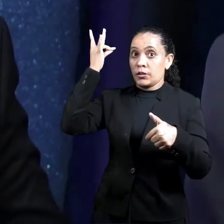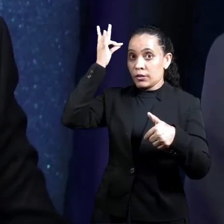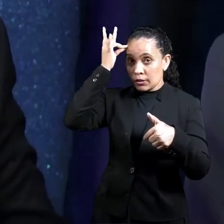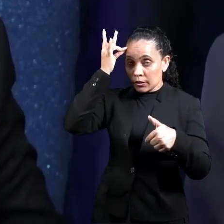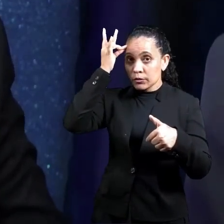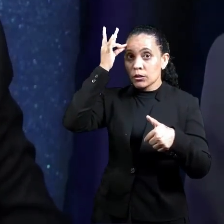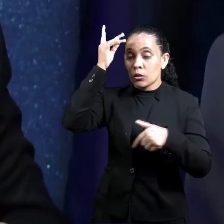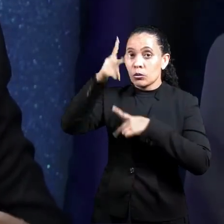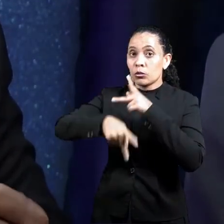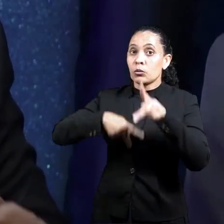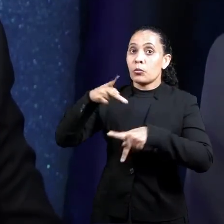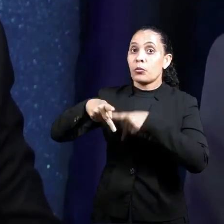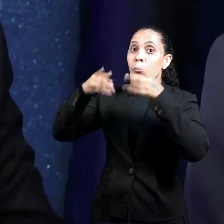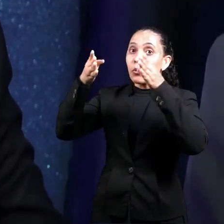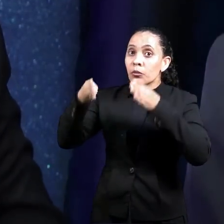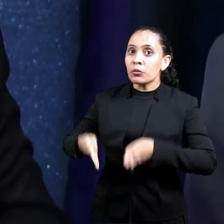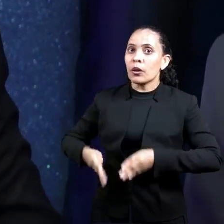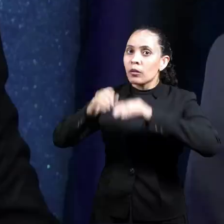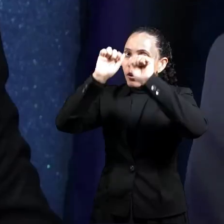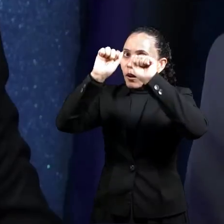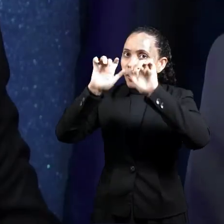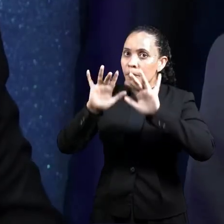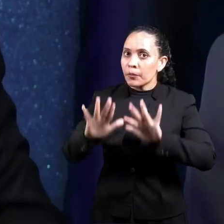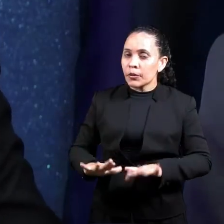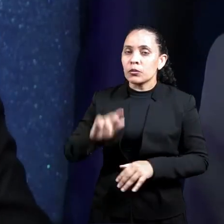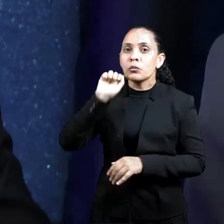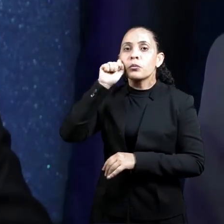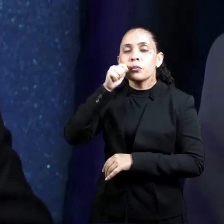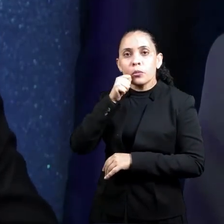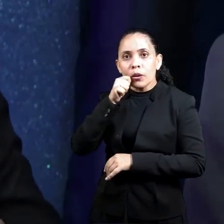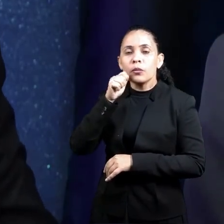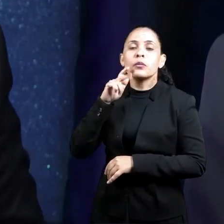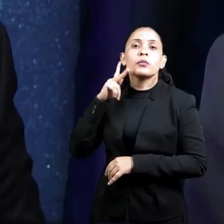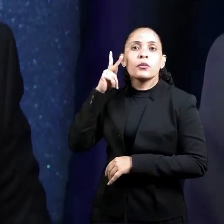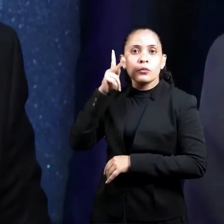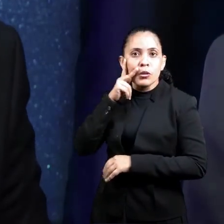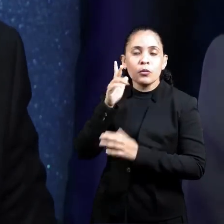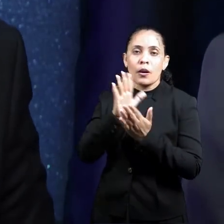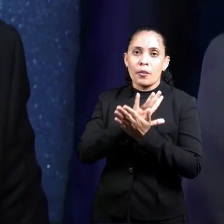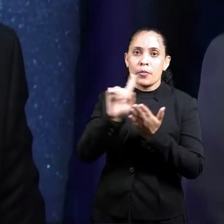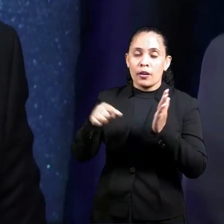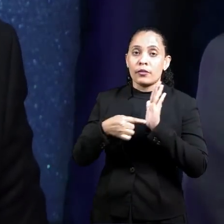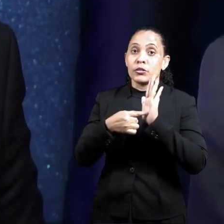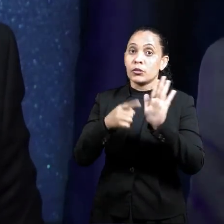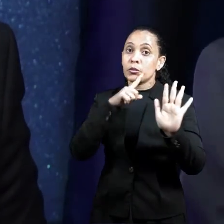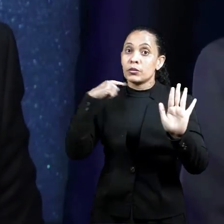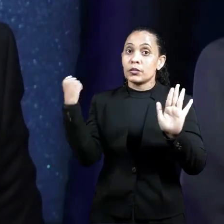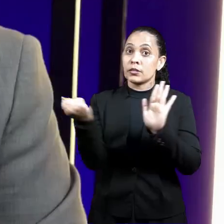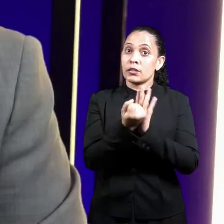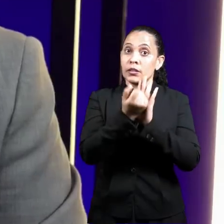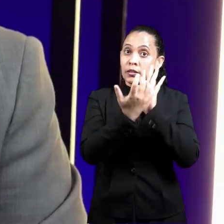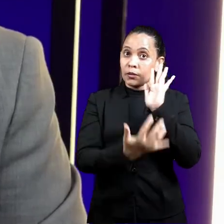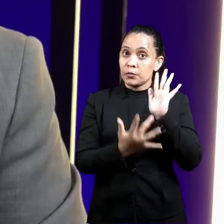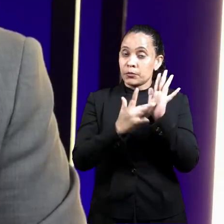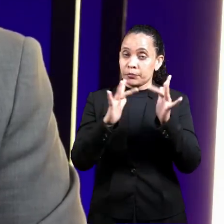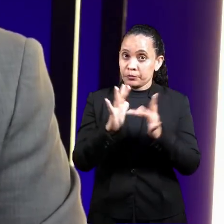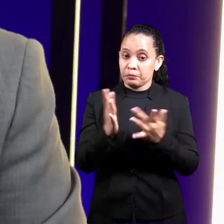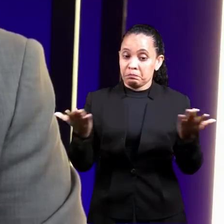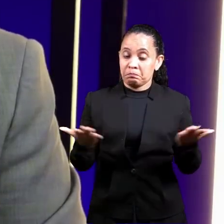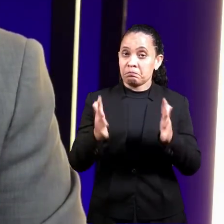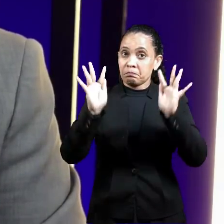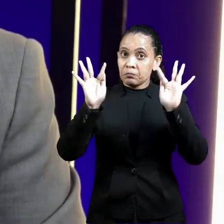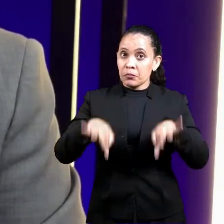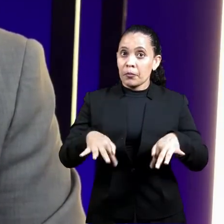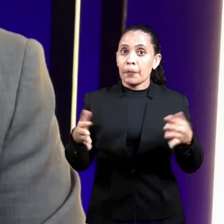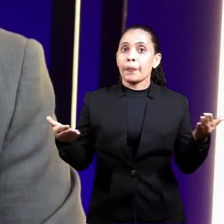na vida da igreja hoje, dando o sustento. Pão e vinho, a palavra e o sangue. Glória a Jesus, graças a Deus, né? Nós estamos chegando ao